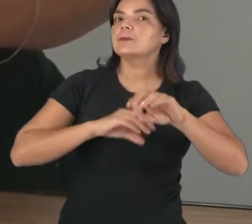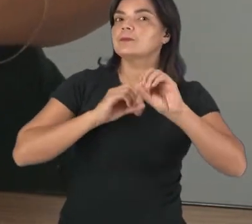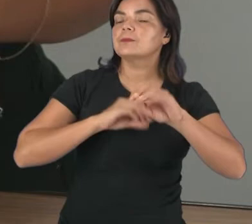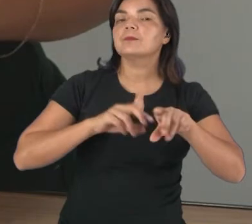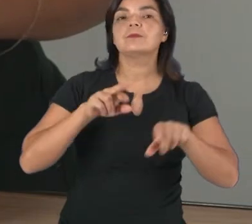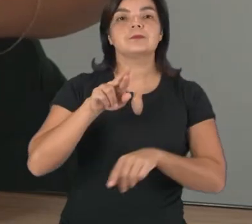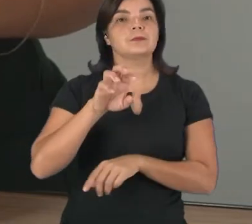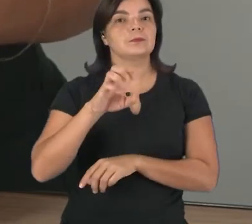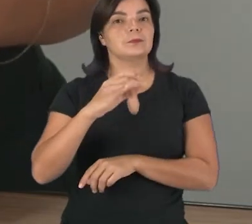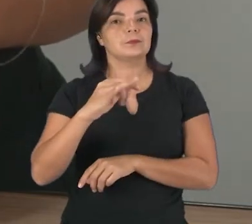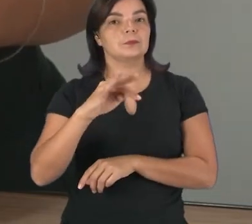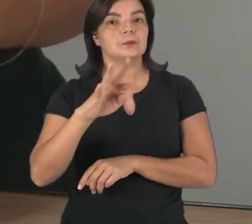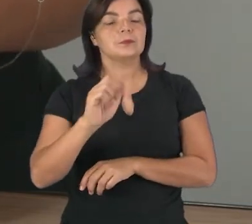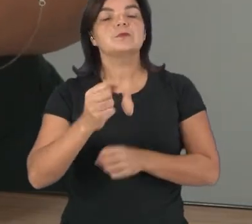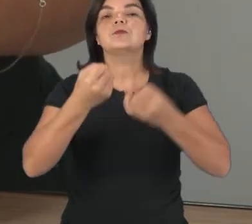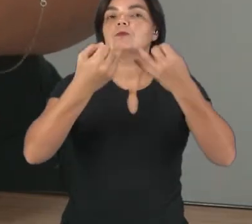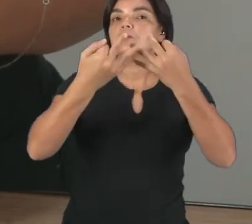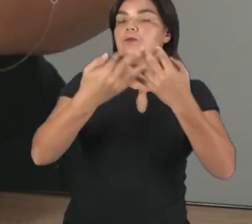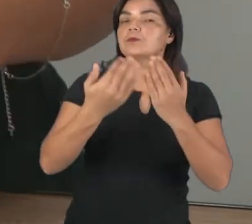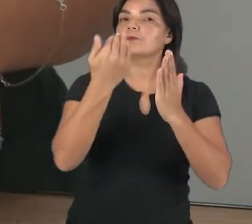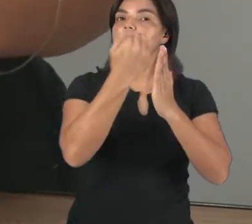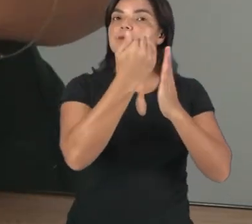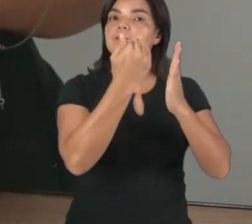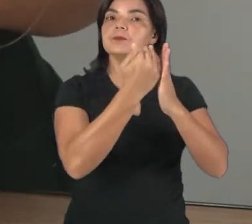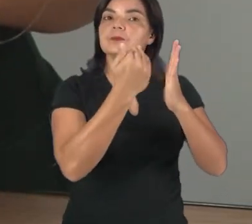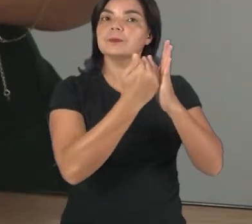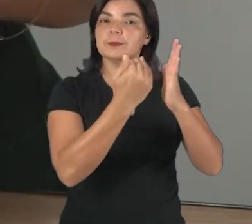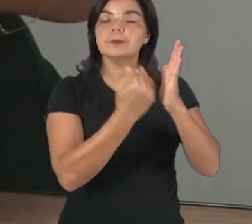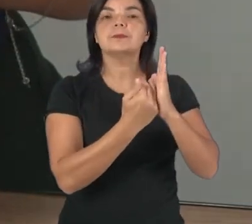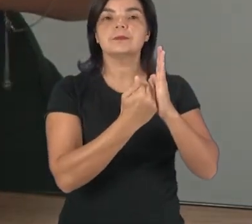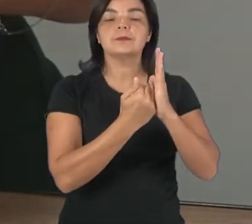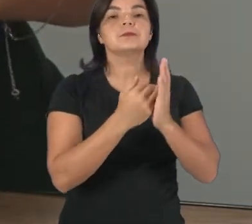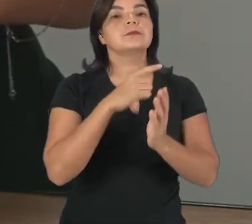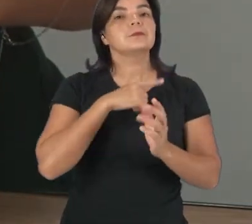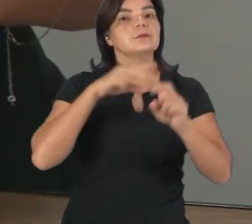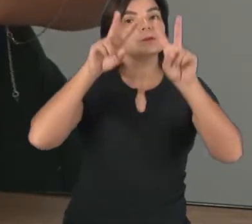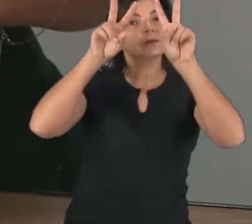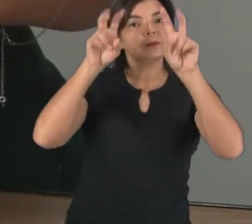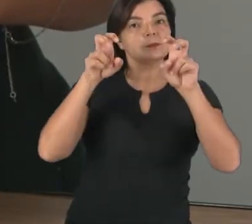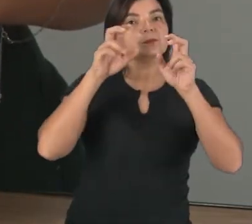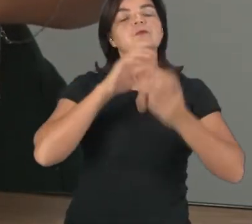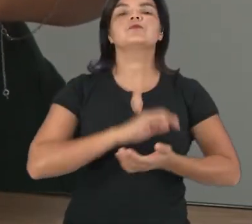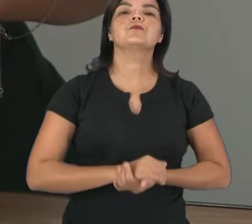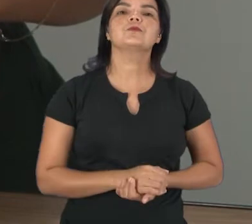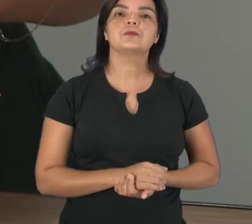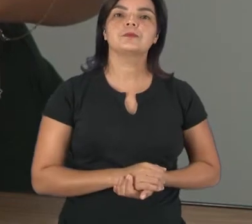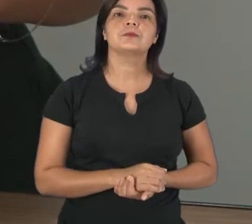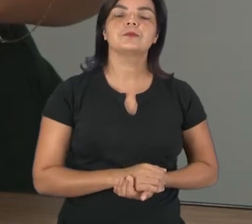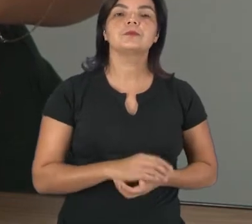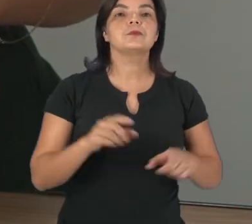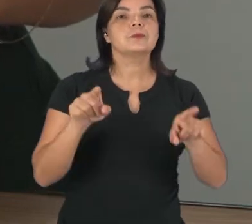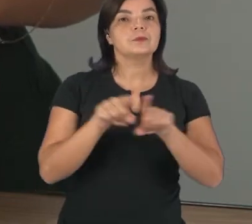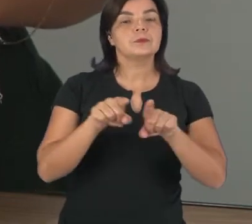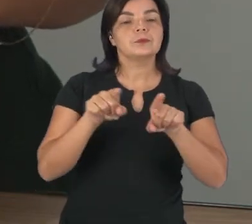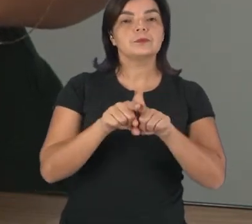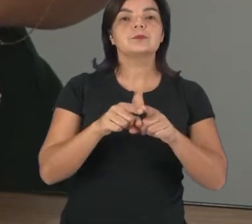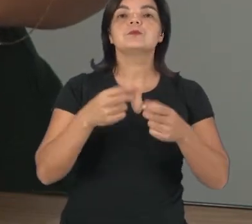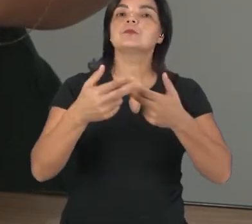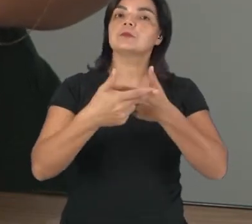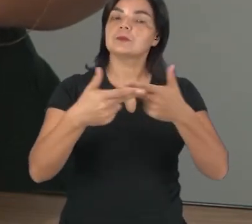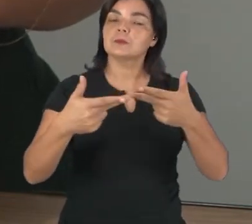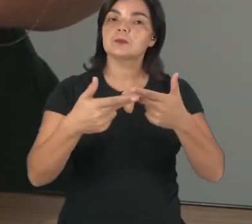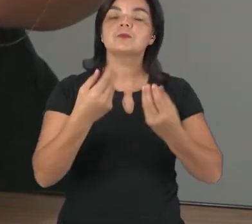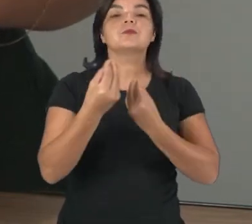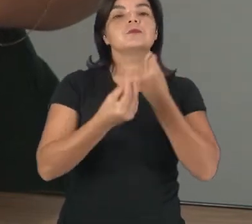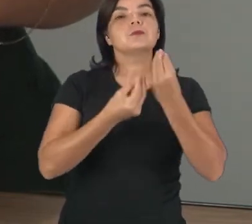na receita, ela vem com todo o passo a passo. Tem o título, tem também os ingredientes e